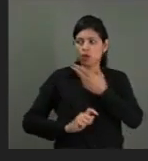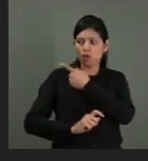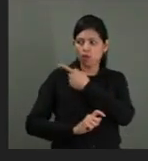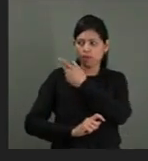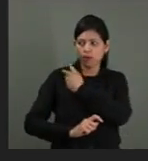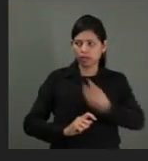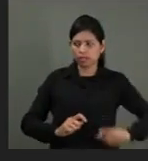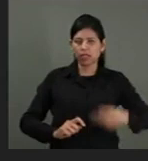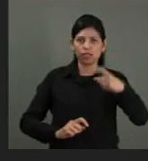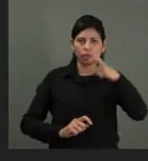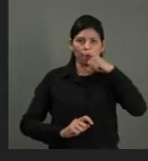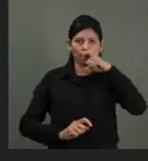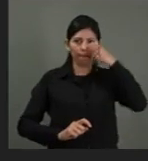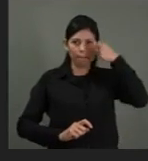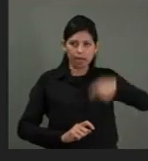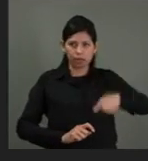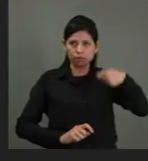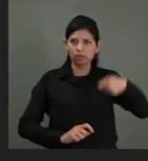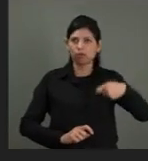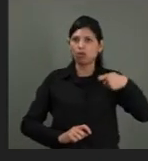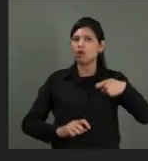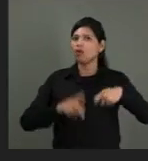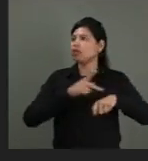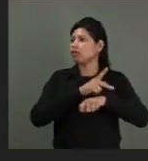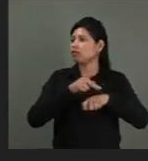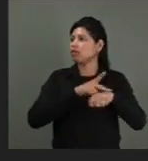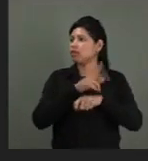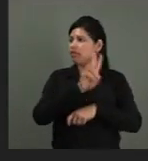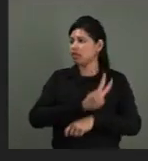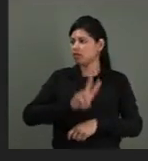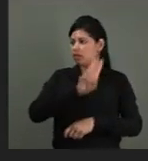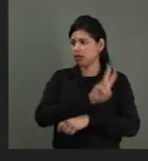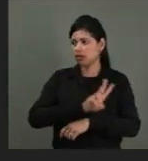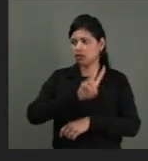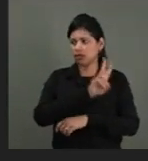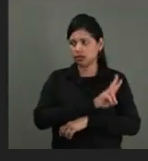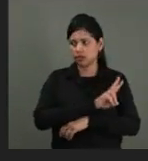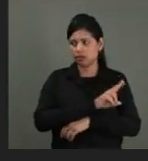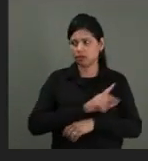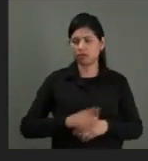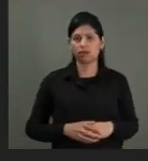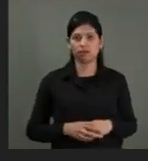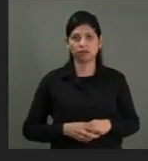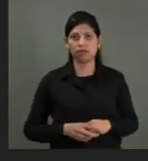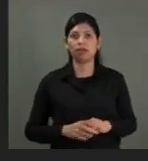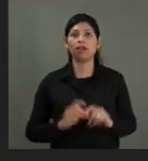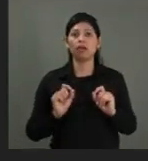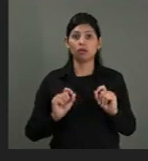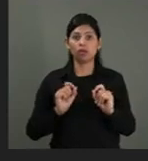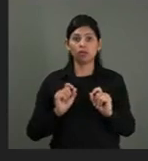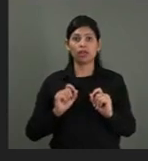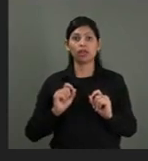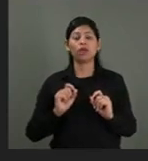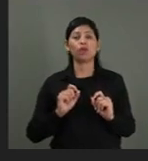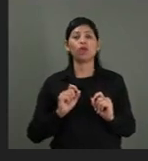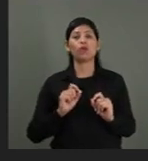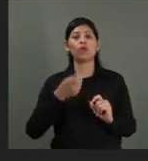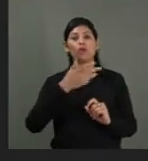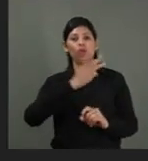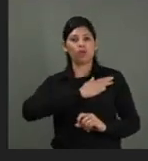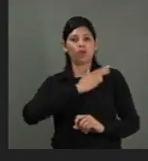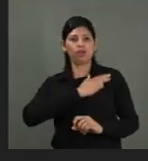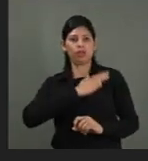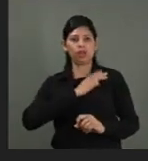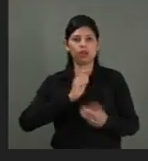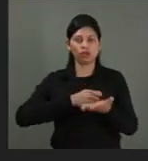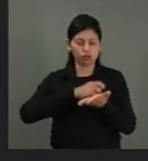gente viu, não podia dizer que o Lula era a favor, ele escreveu, inclusive, uma carta aos cristãos